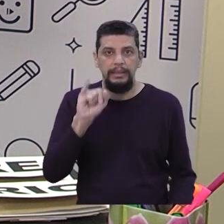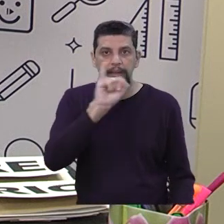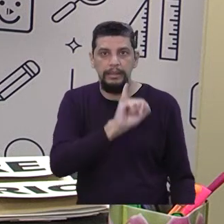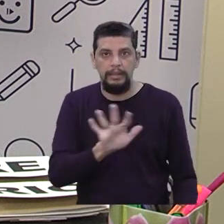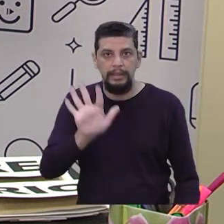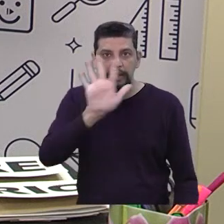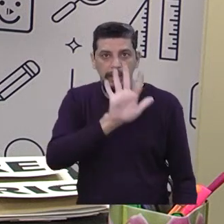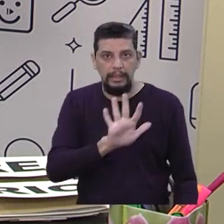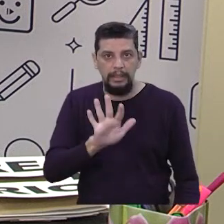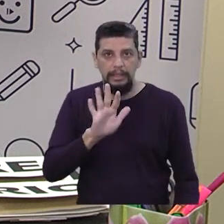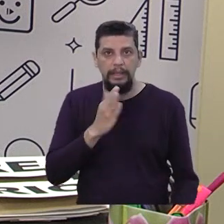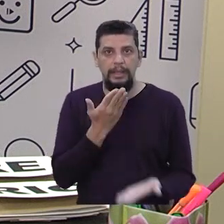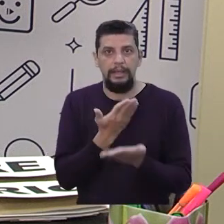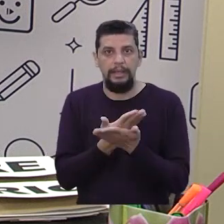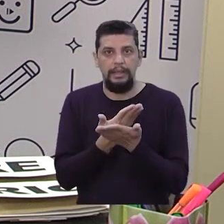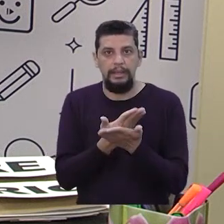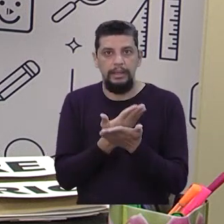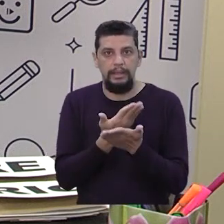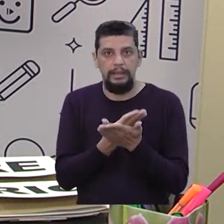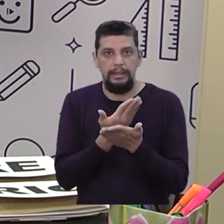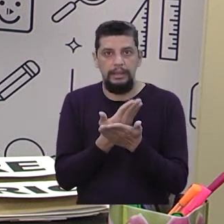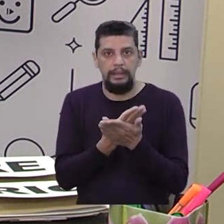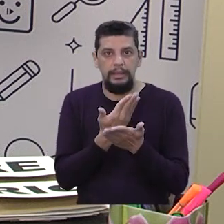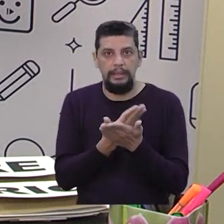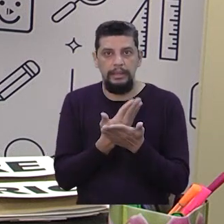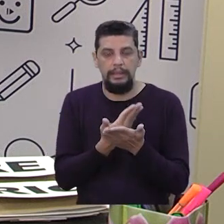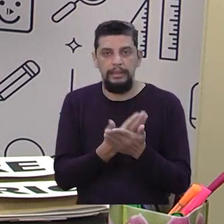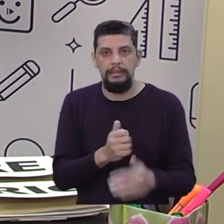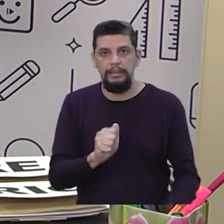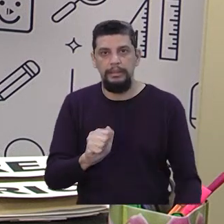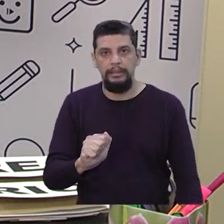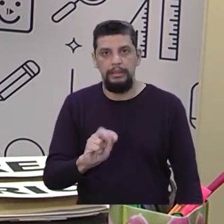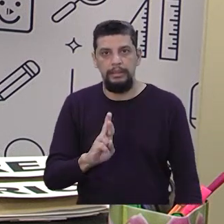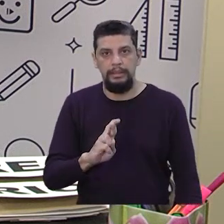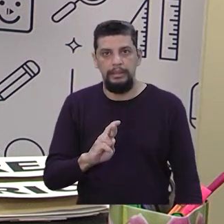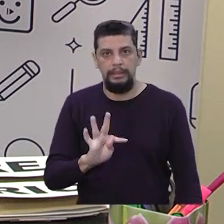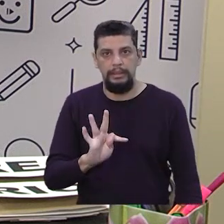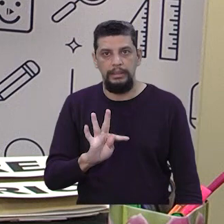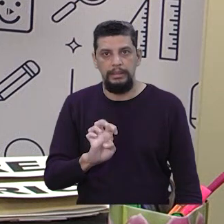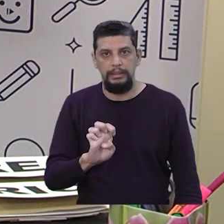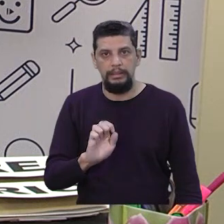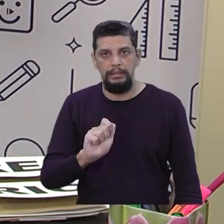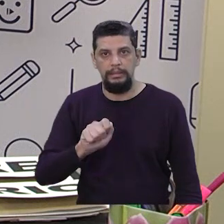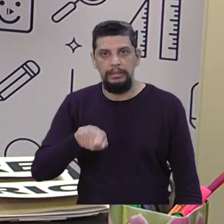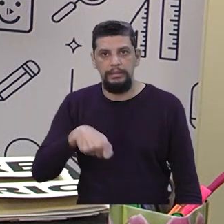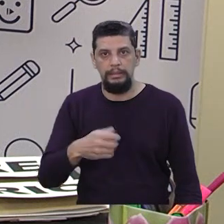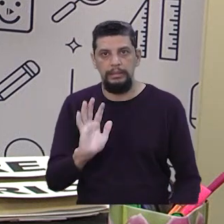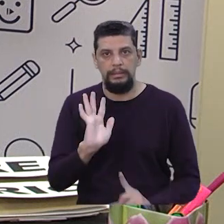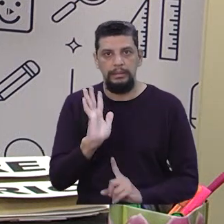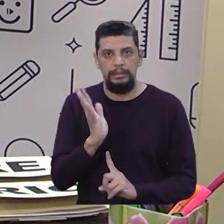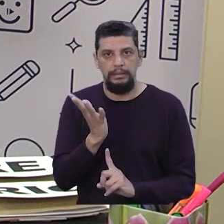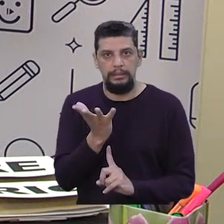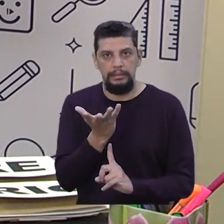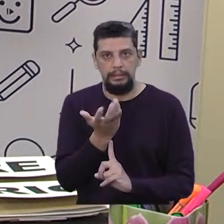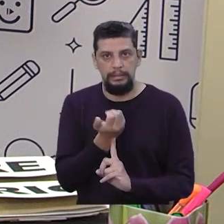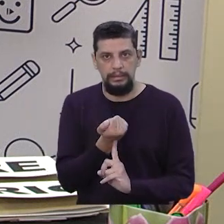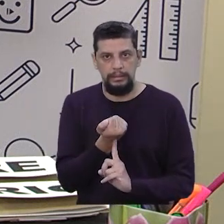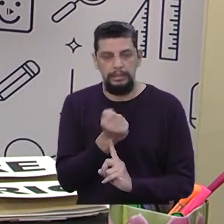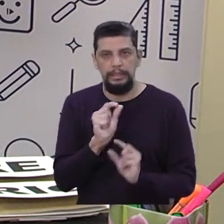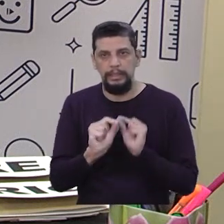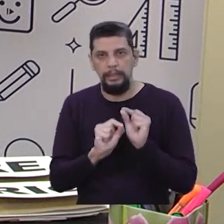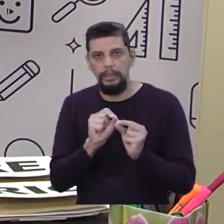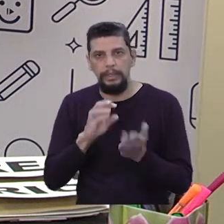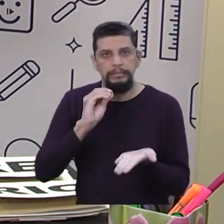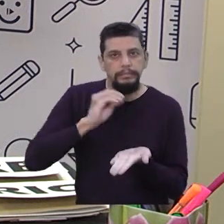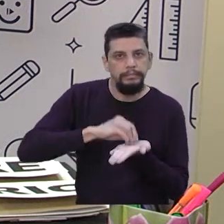representando a nossa aula de arte. Então a gente usa o pincel, a gente usa a tinta, não é verdade? Então